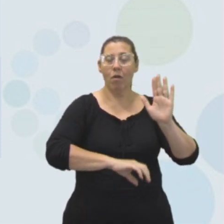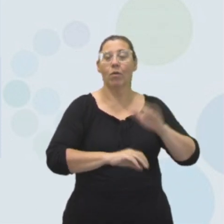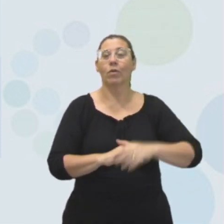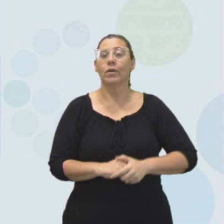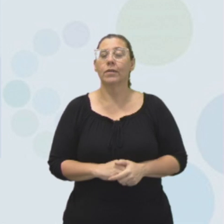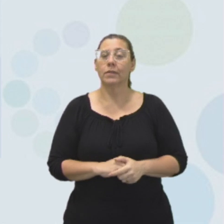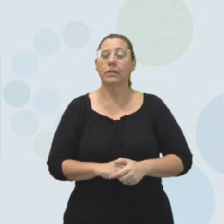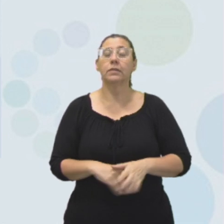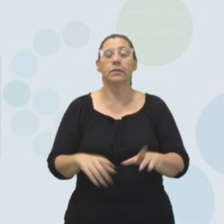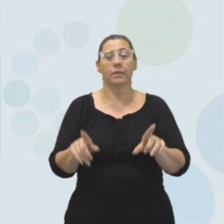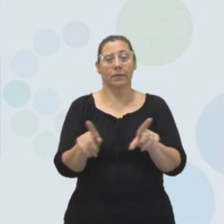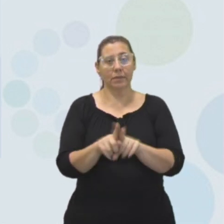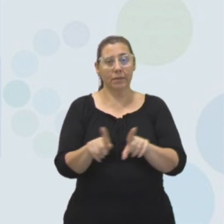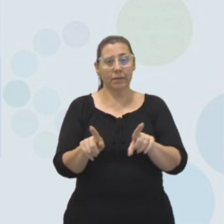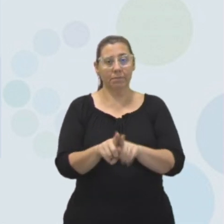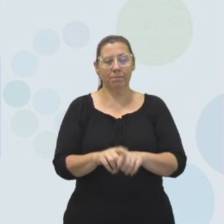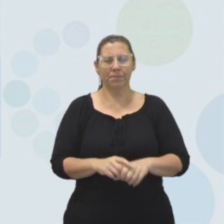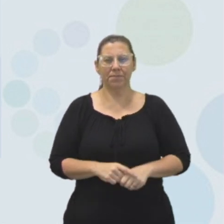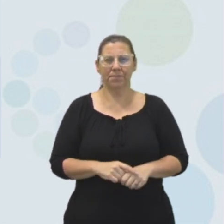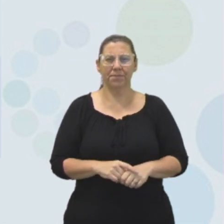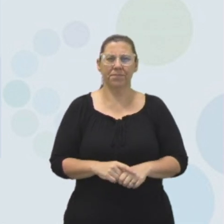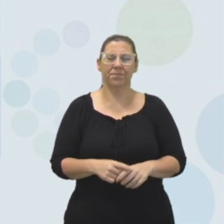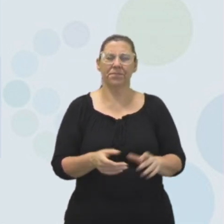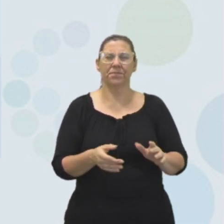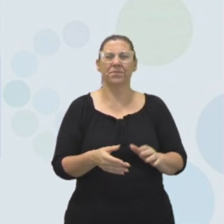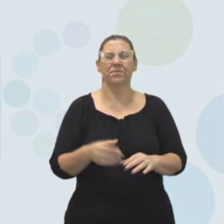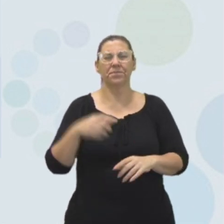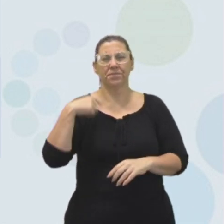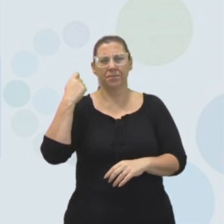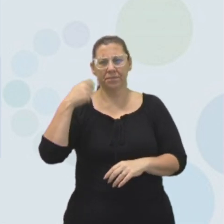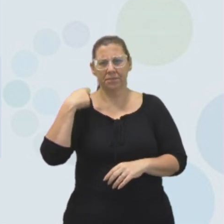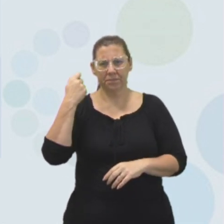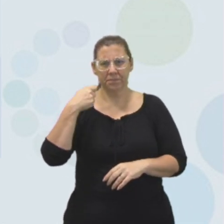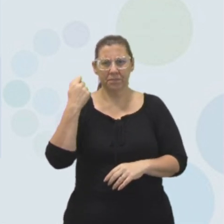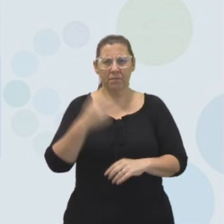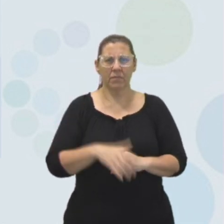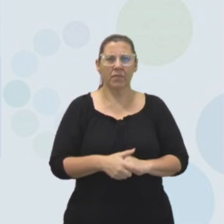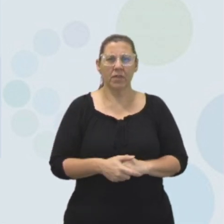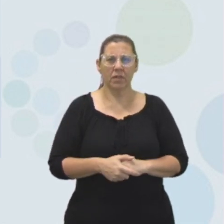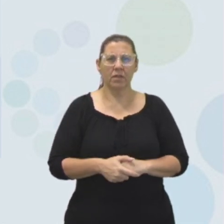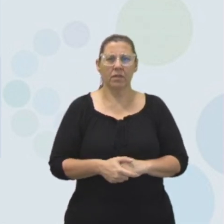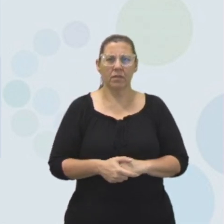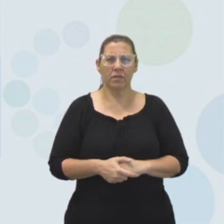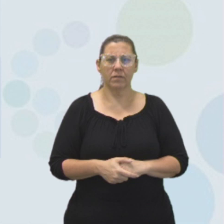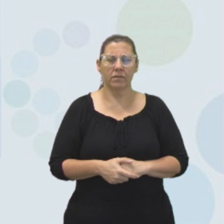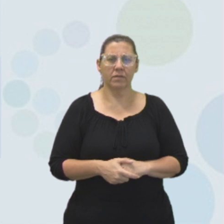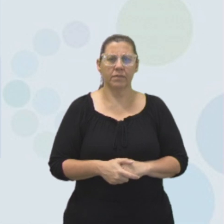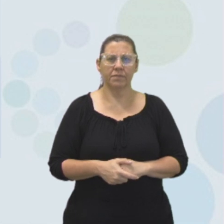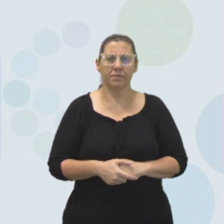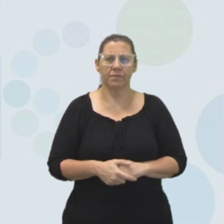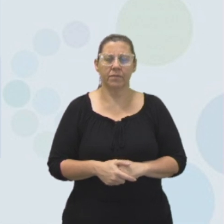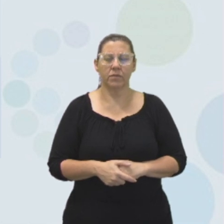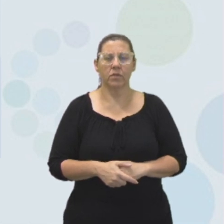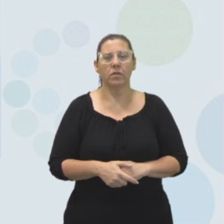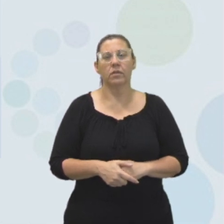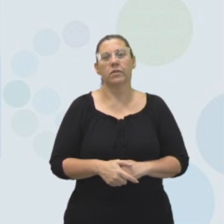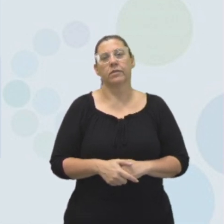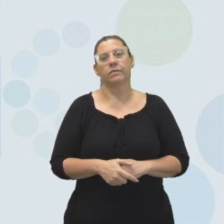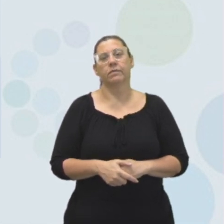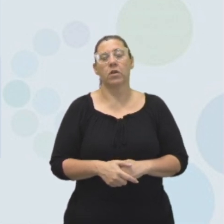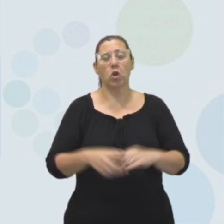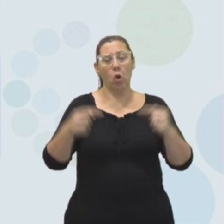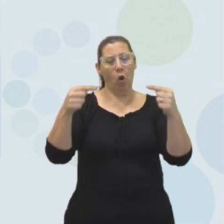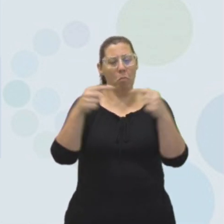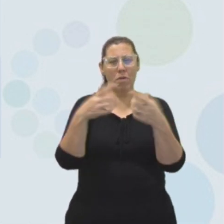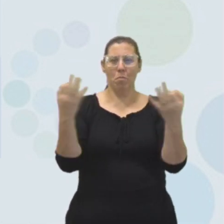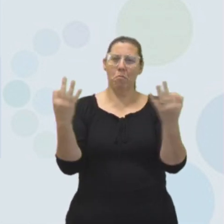que também tem proposta de vídeos. Então, como que esse vídeo dialoga perfeitamente com as situações